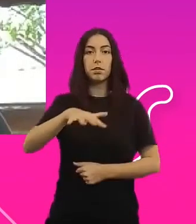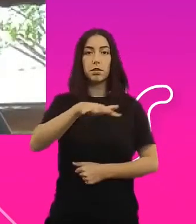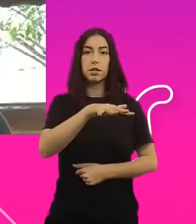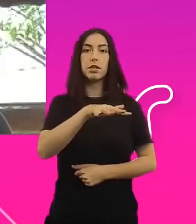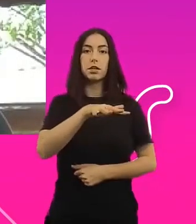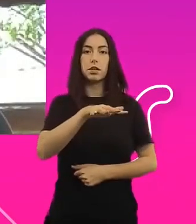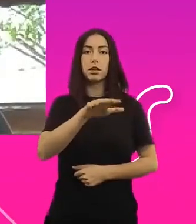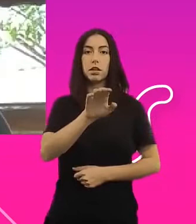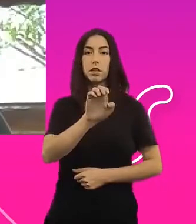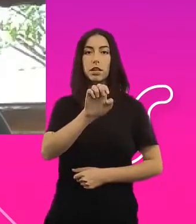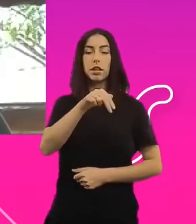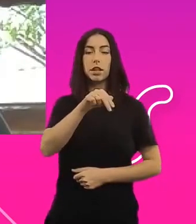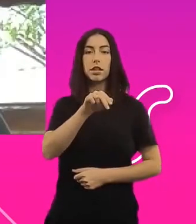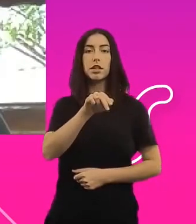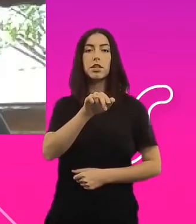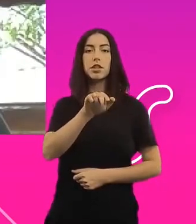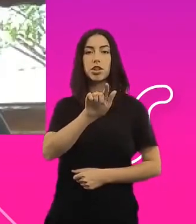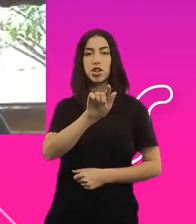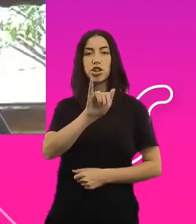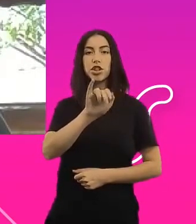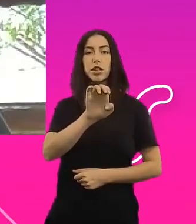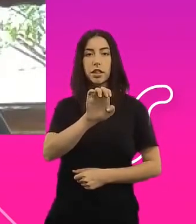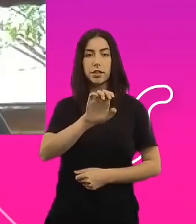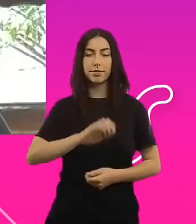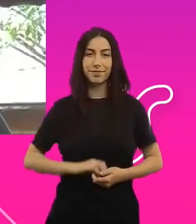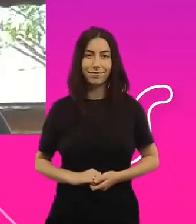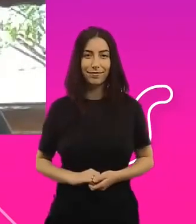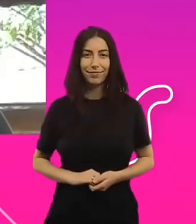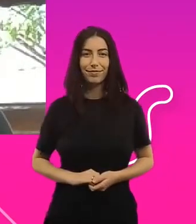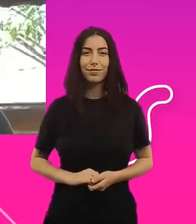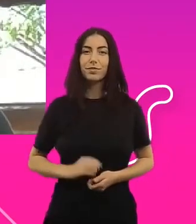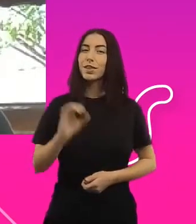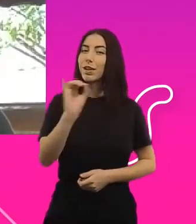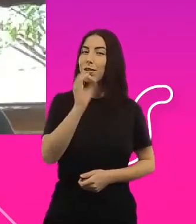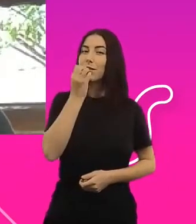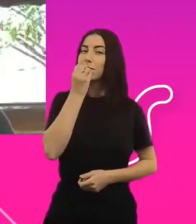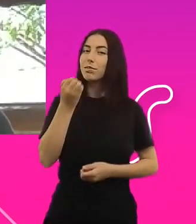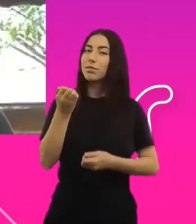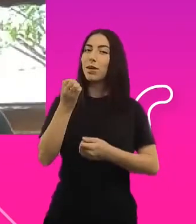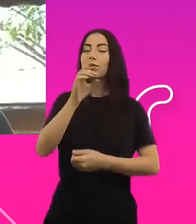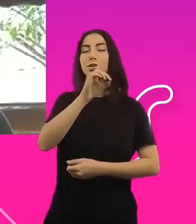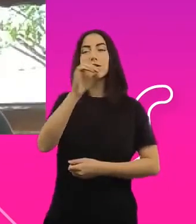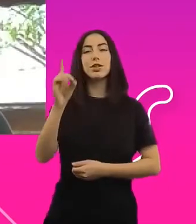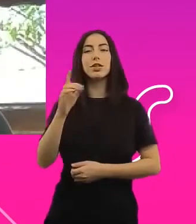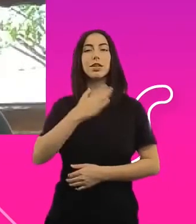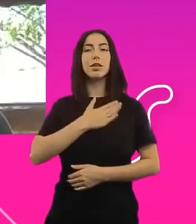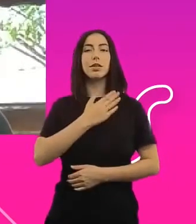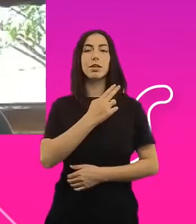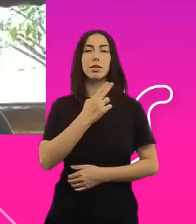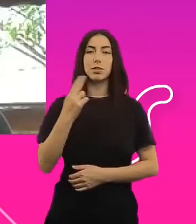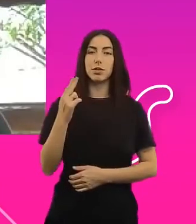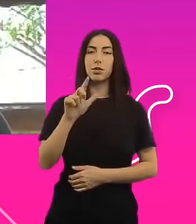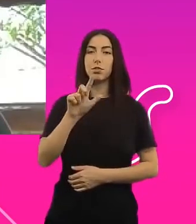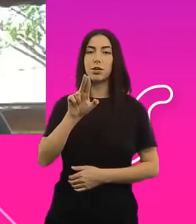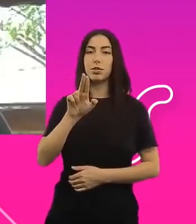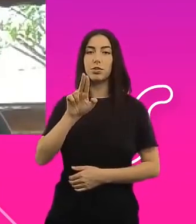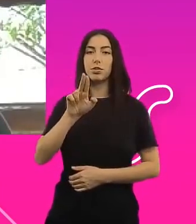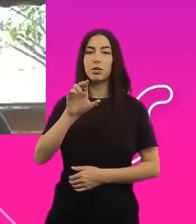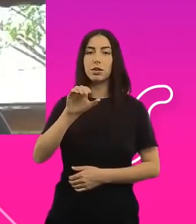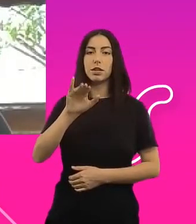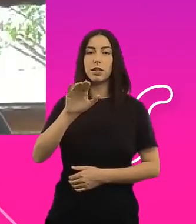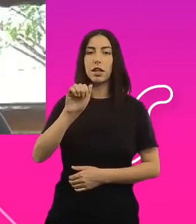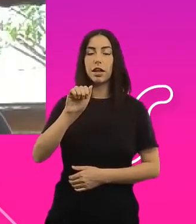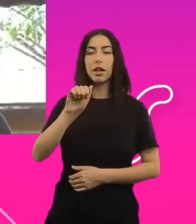Olá, bom dia. Eu sou, então, a Luciane, uma mulher branca, cabelo loiro, eu